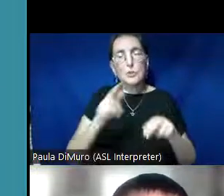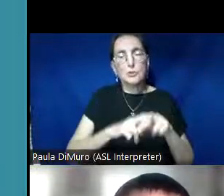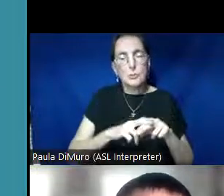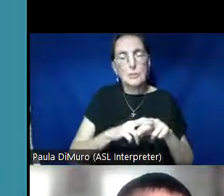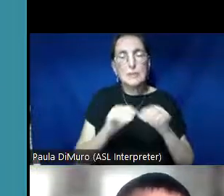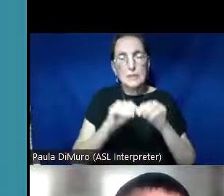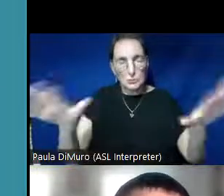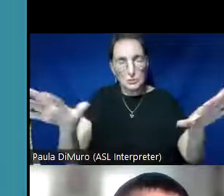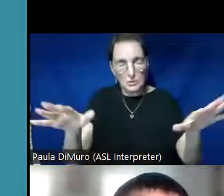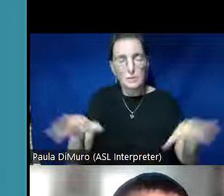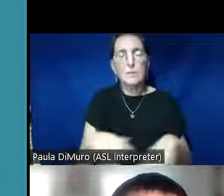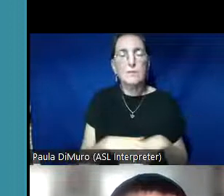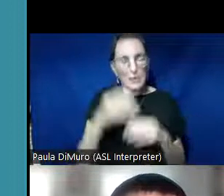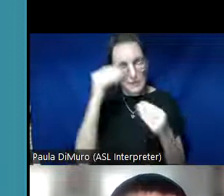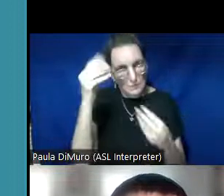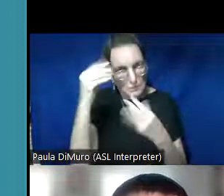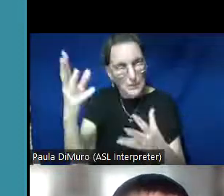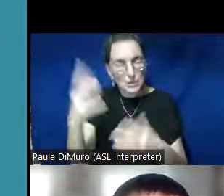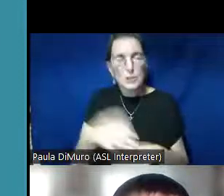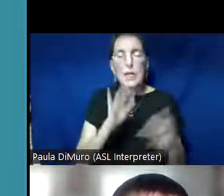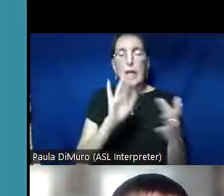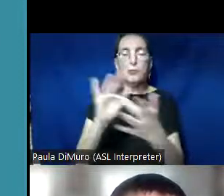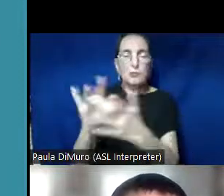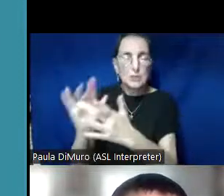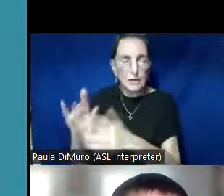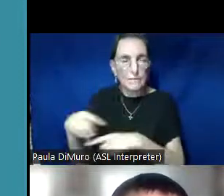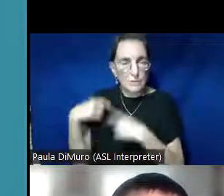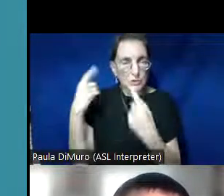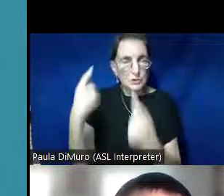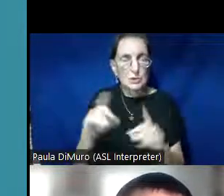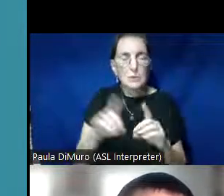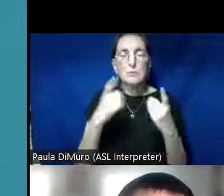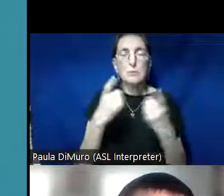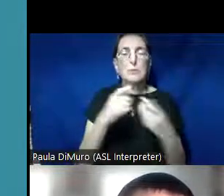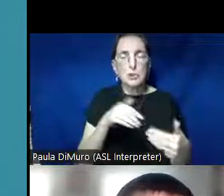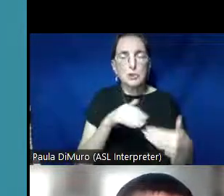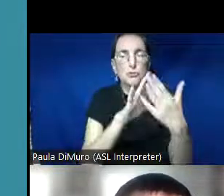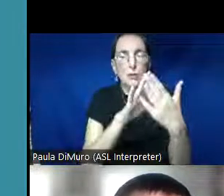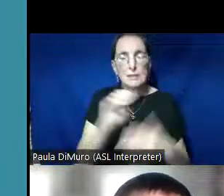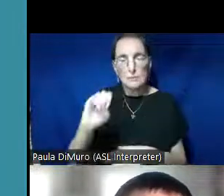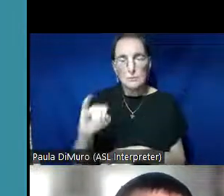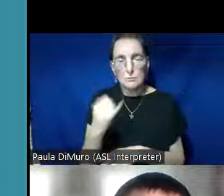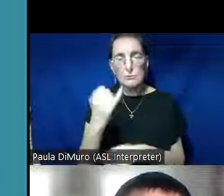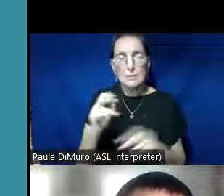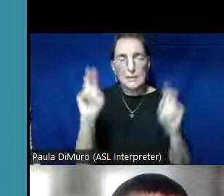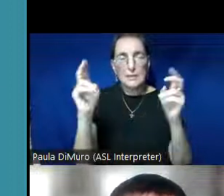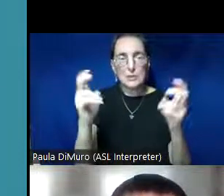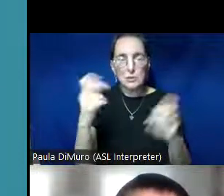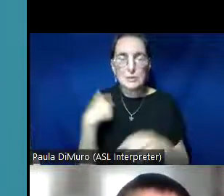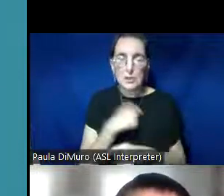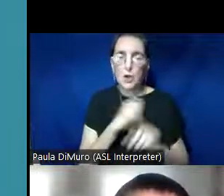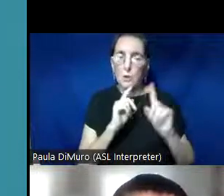nosso esforço para aumentar a nossa abrangência nos últimos